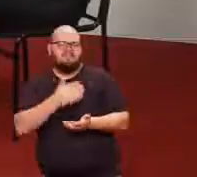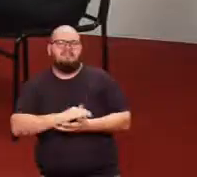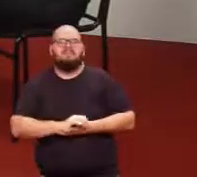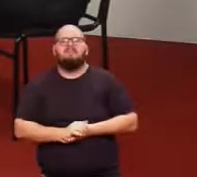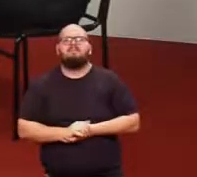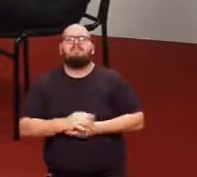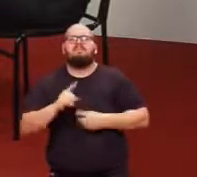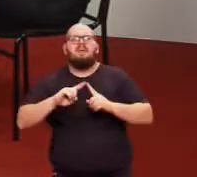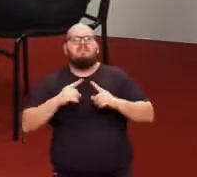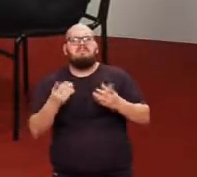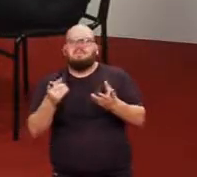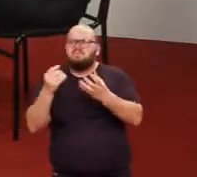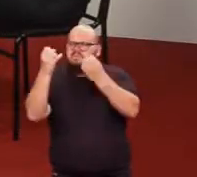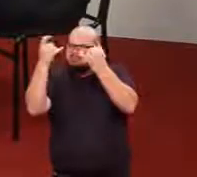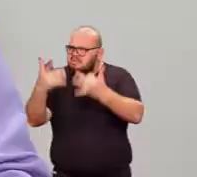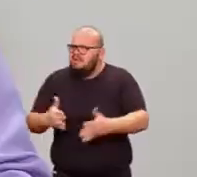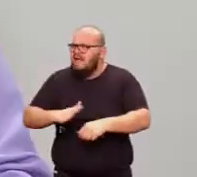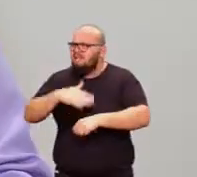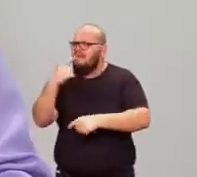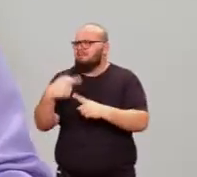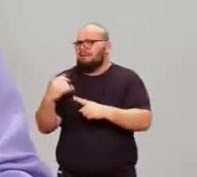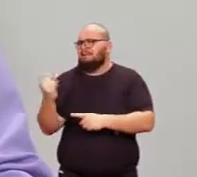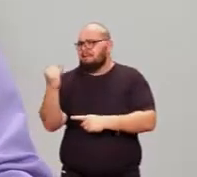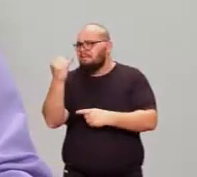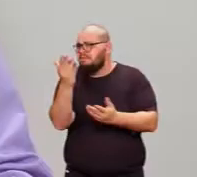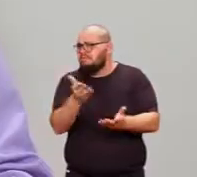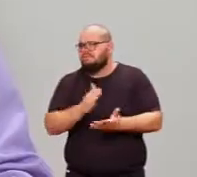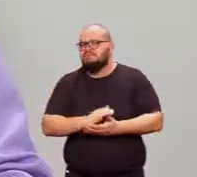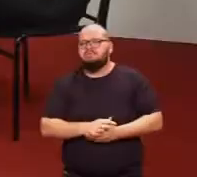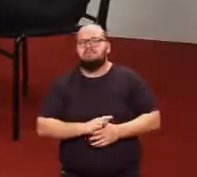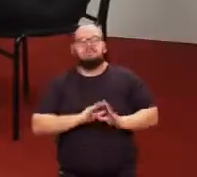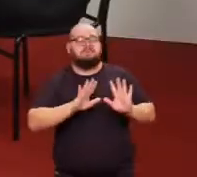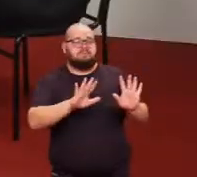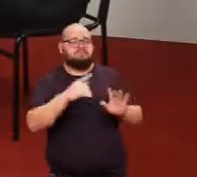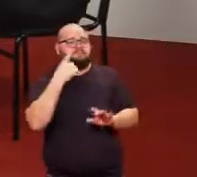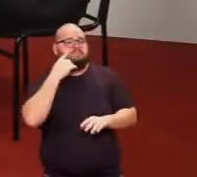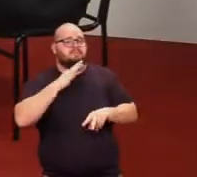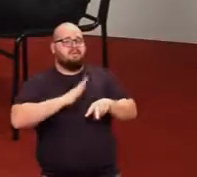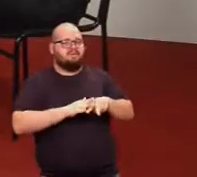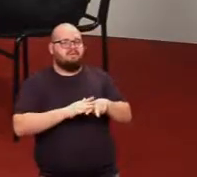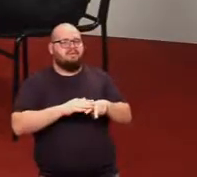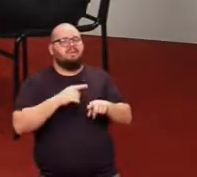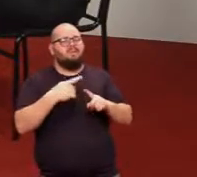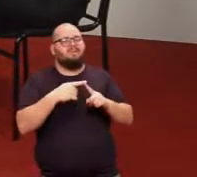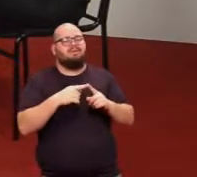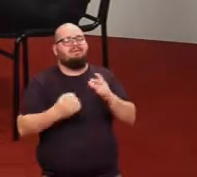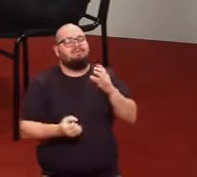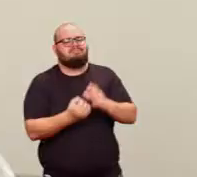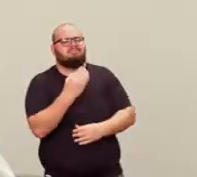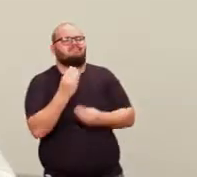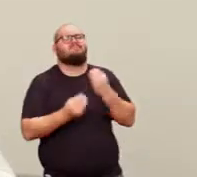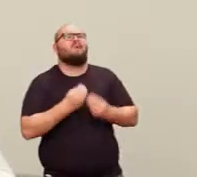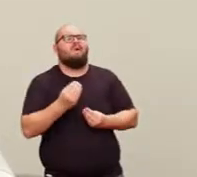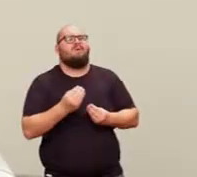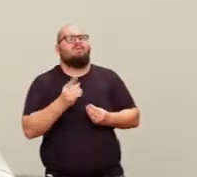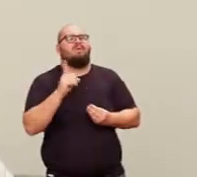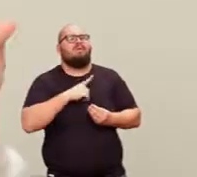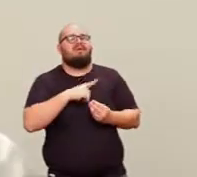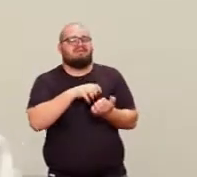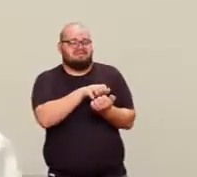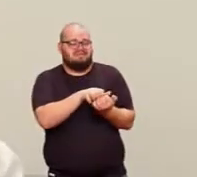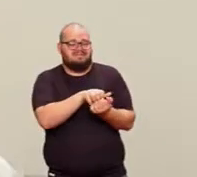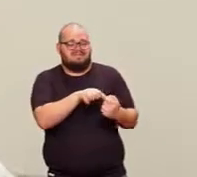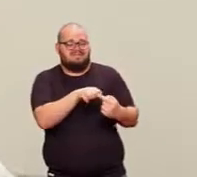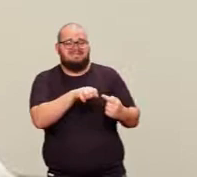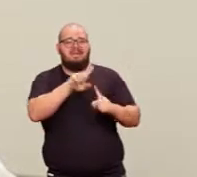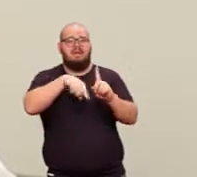parafunção. Descreva um pouco para nós, porque isso é extremamente importante. Então, um paciente... A etiologia do bruxismo é